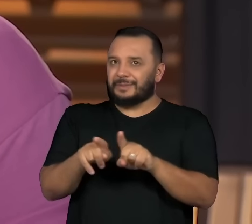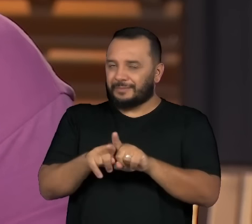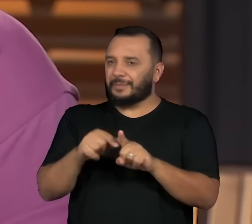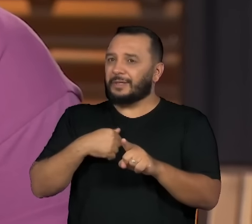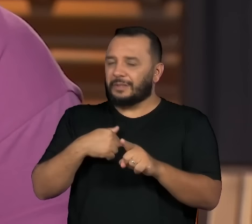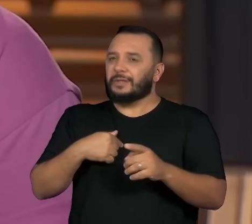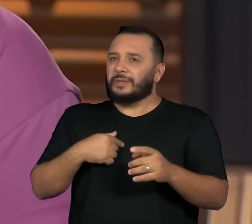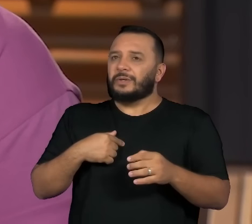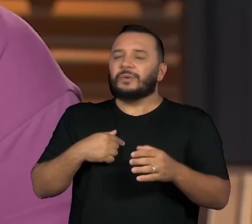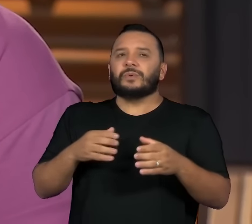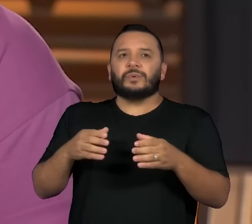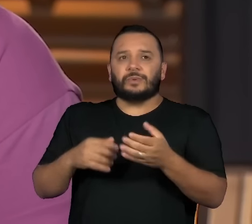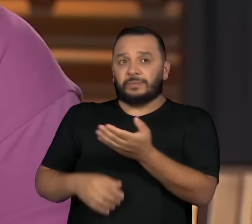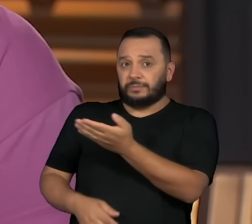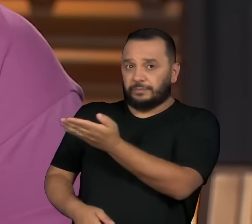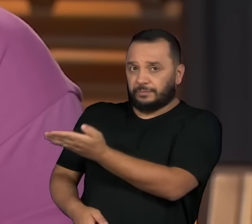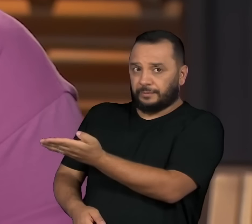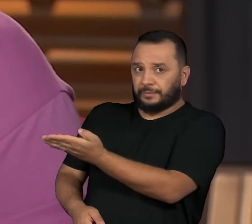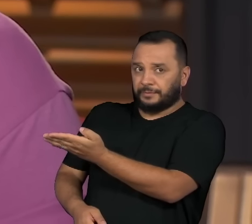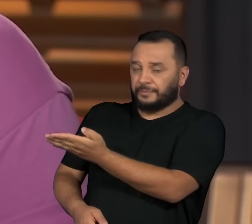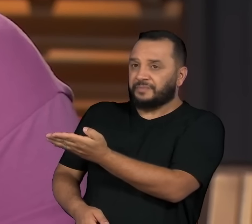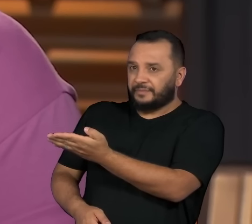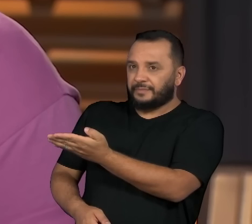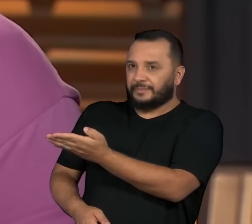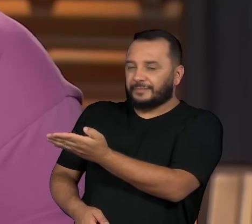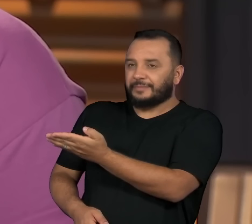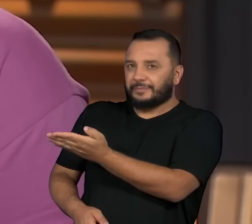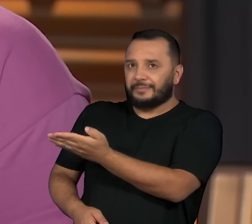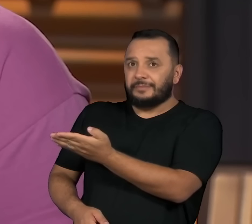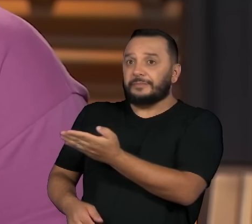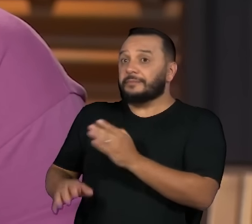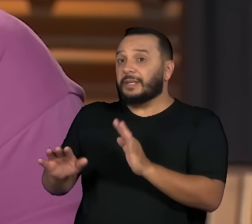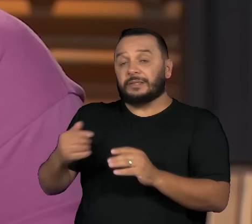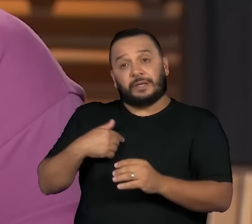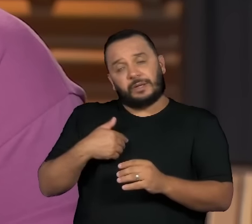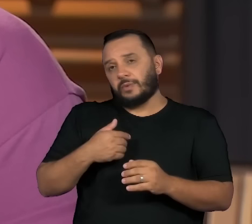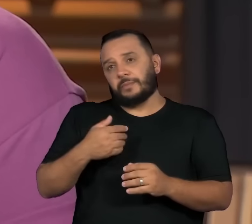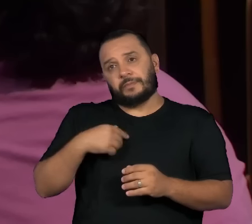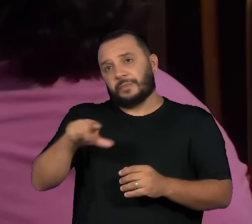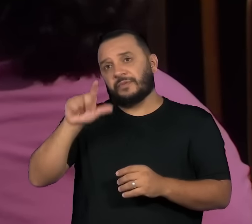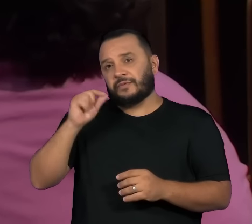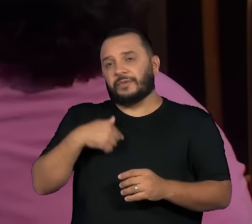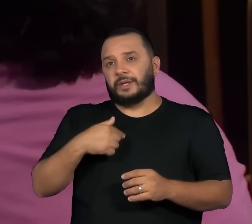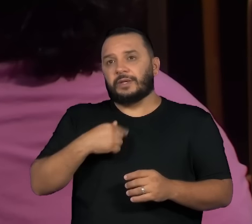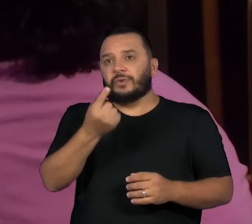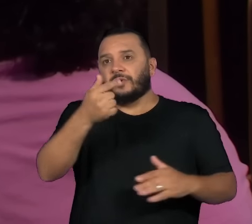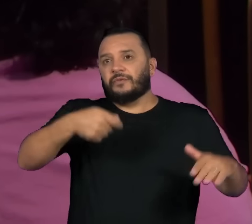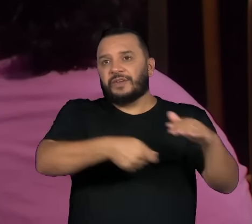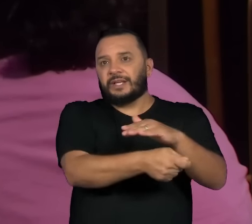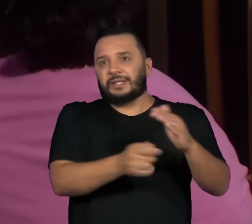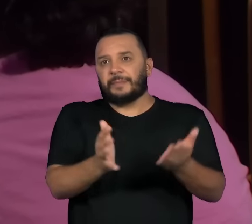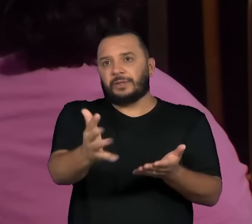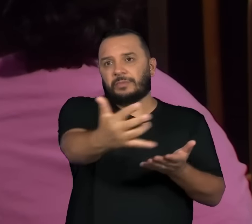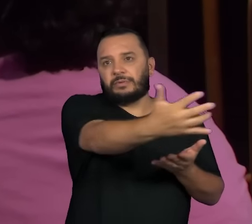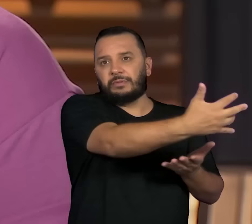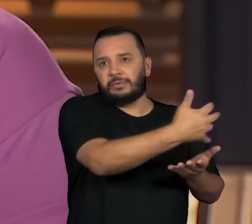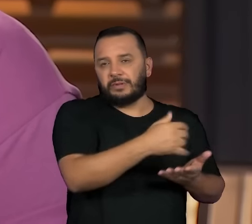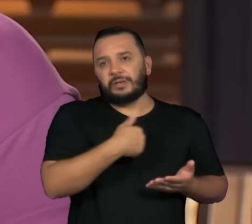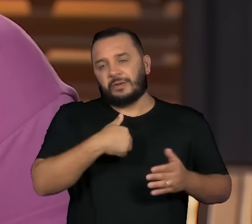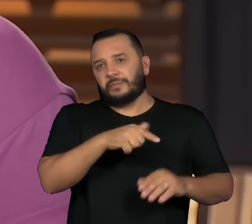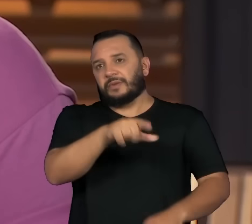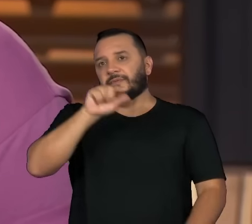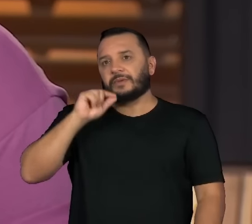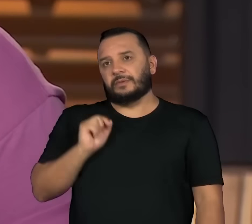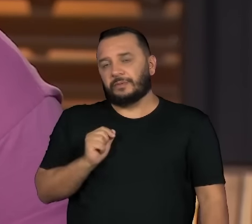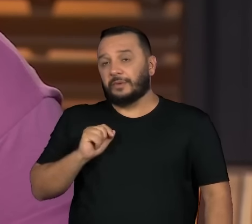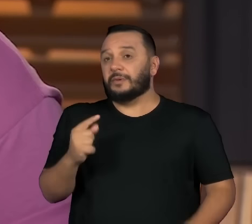Seguinte. E eu fiz, beleza, mas tem que ser financiamento coletivo. Por quê? Porque eu queria que